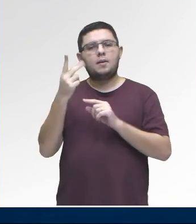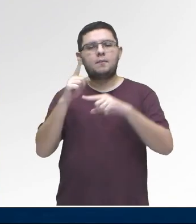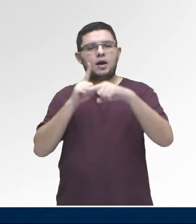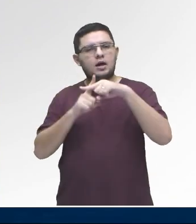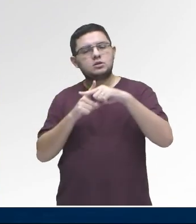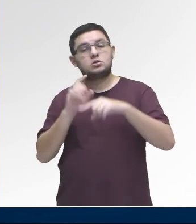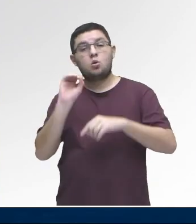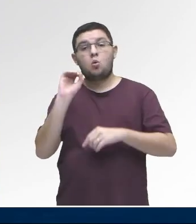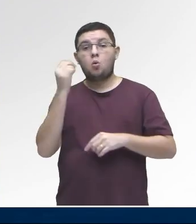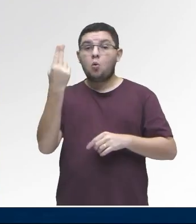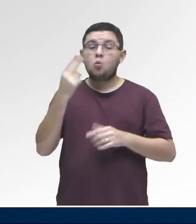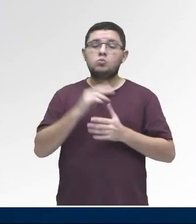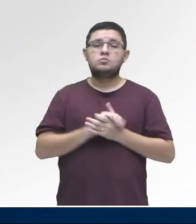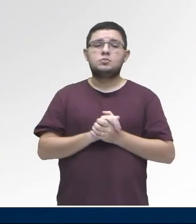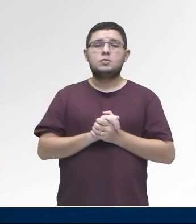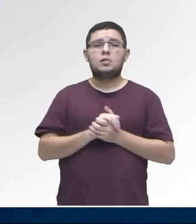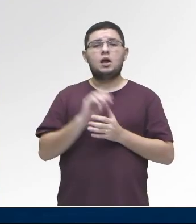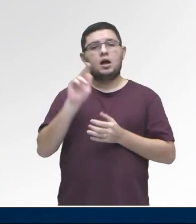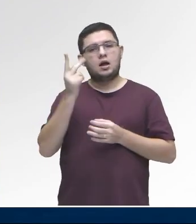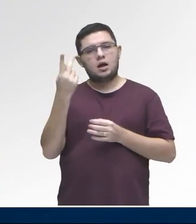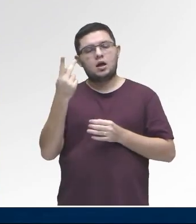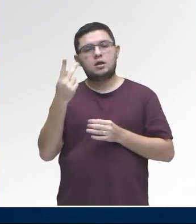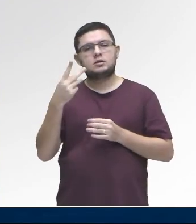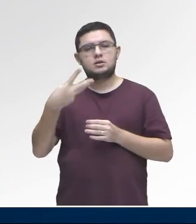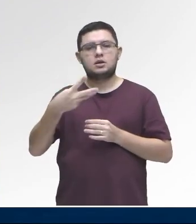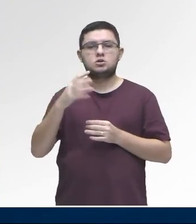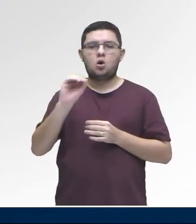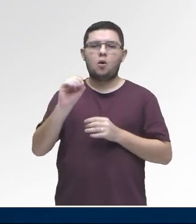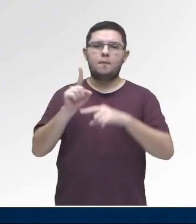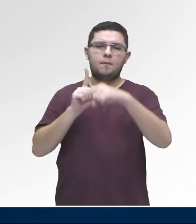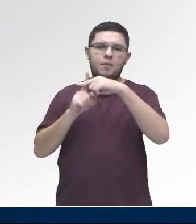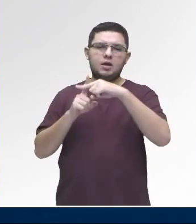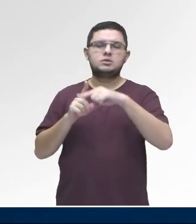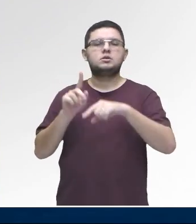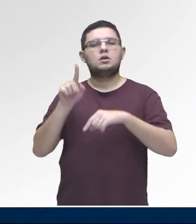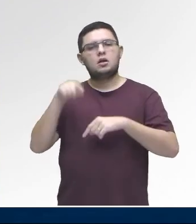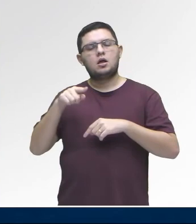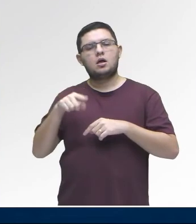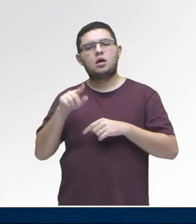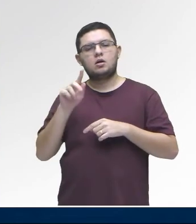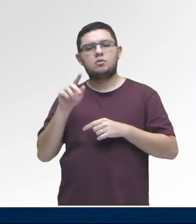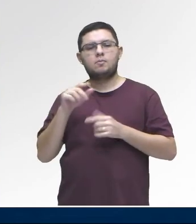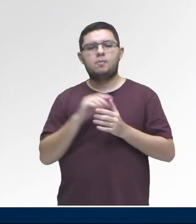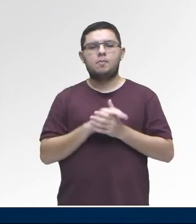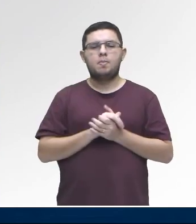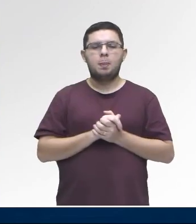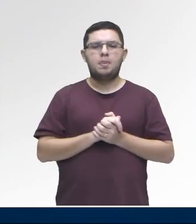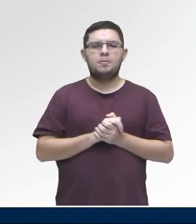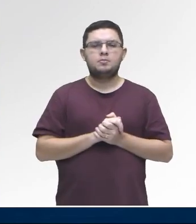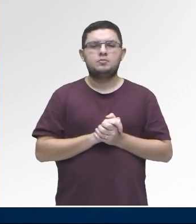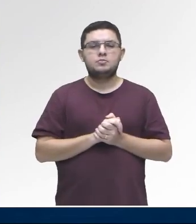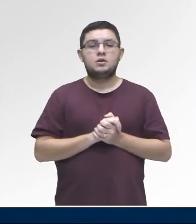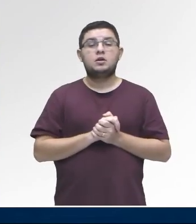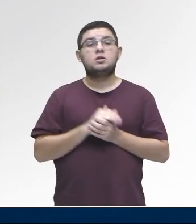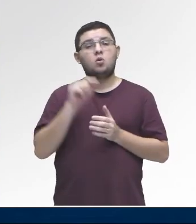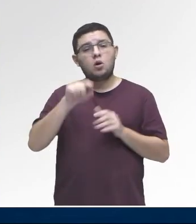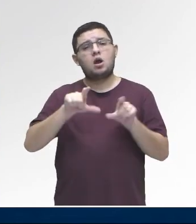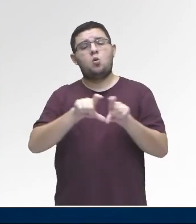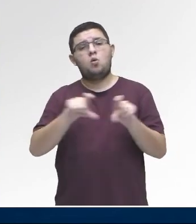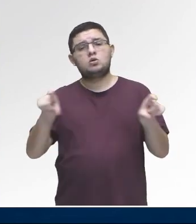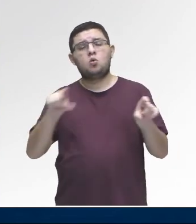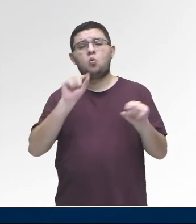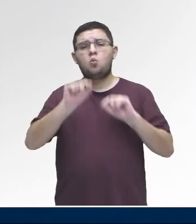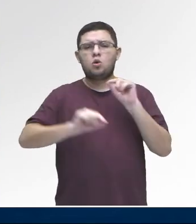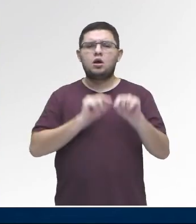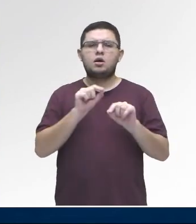ou o H3O+, chamado de íon hidrônio, tá bom? É a partir da equação que eu